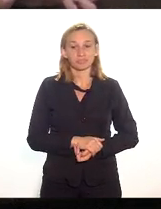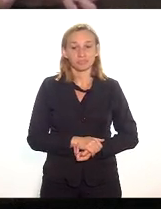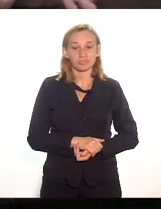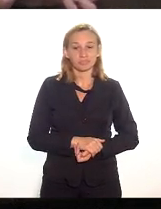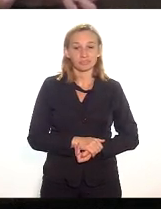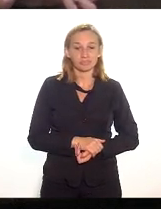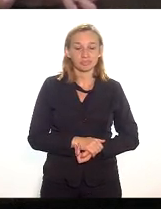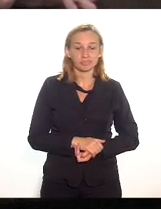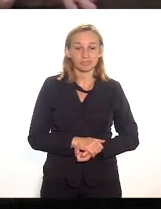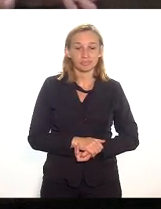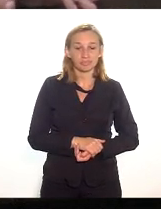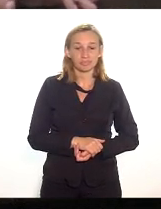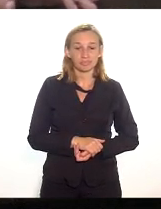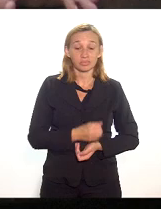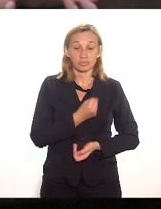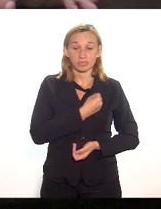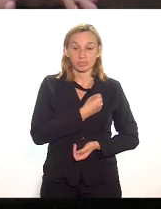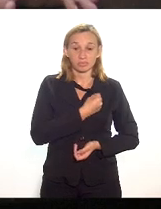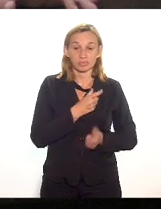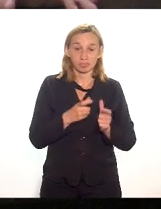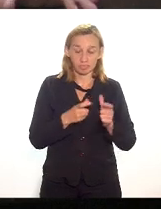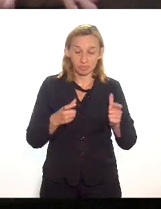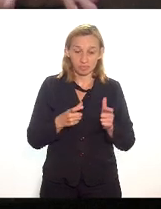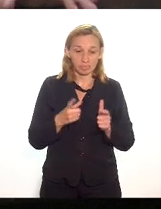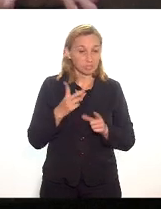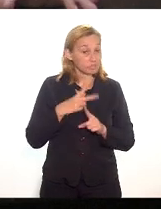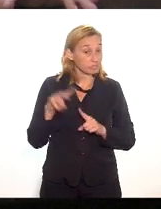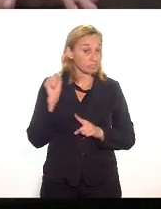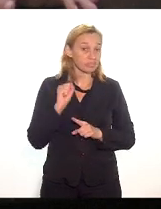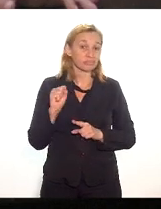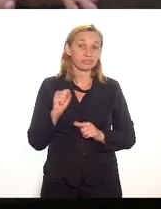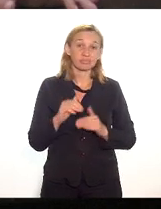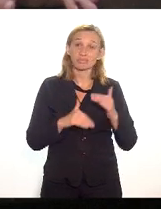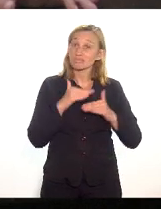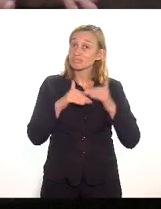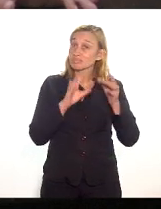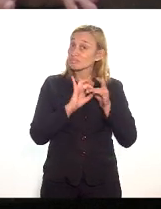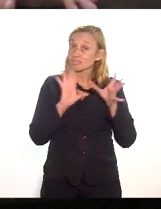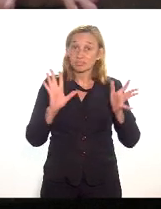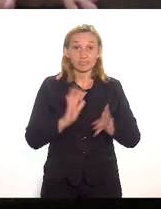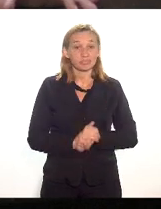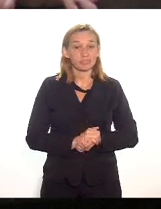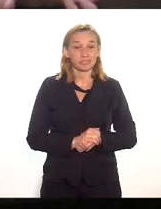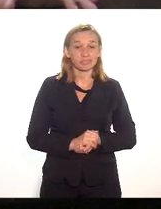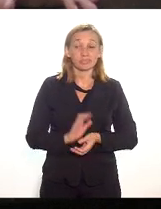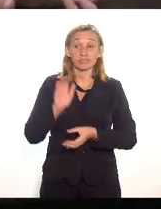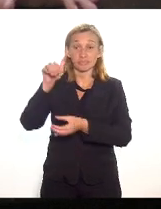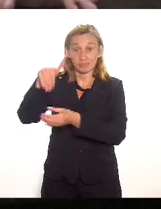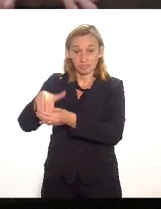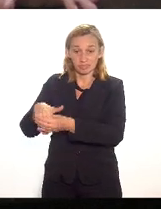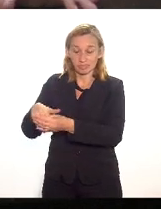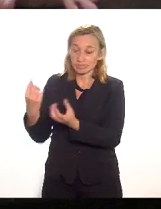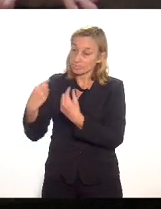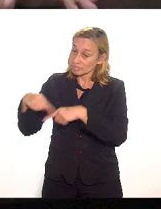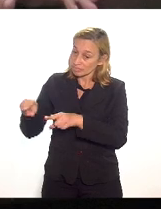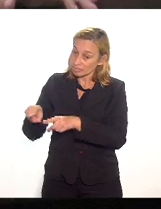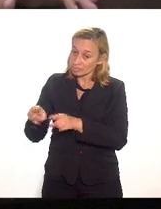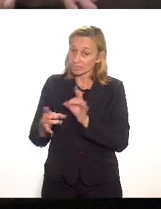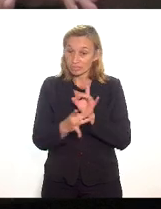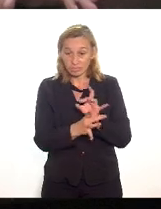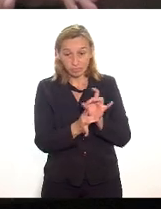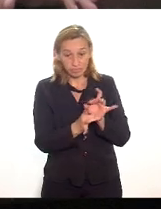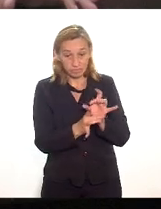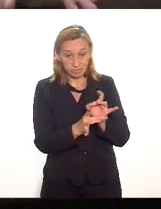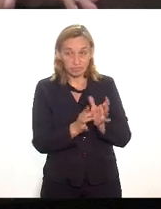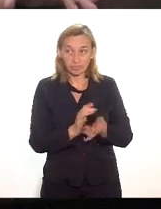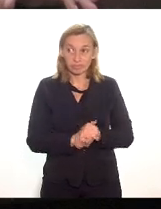A maioria vence. É um processo democrático. Os que votaram contra a privatização da